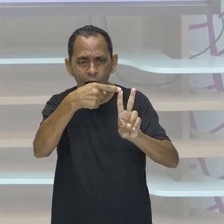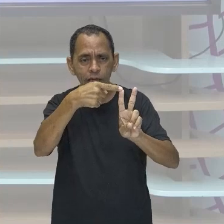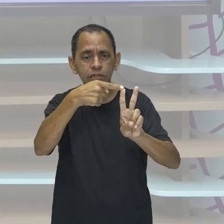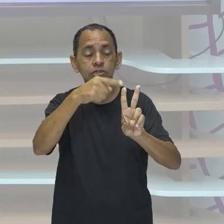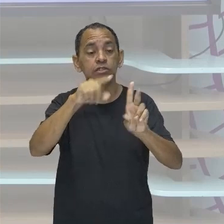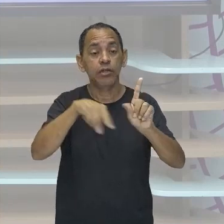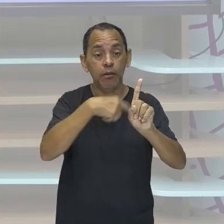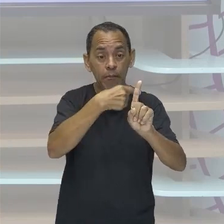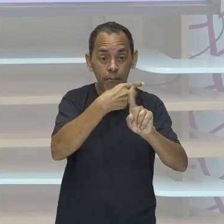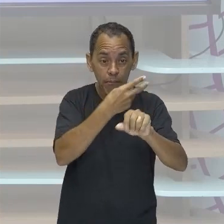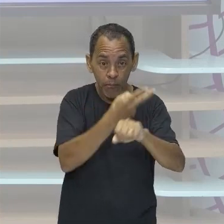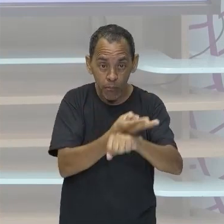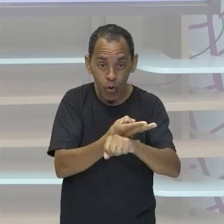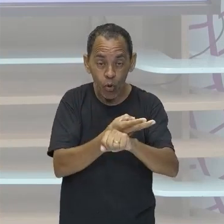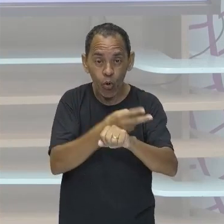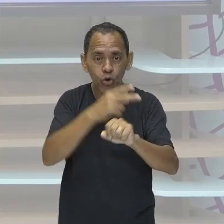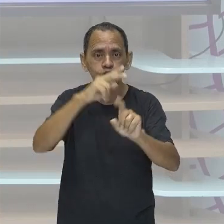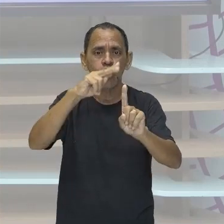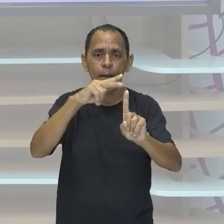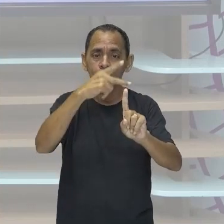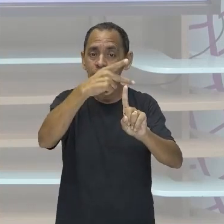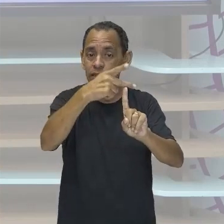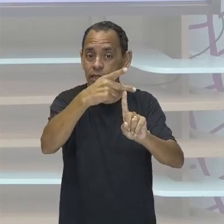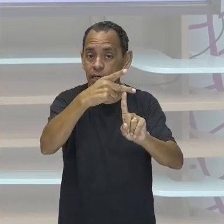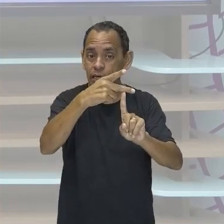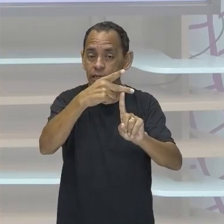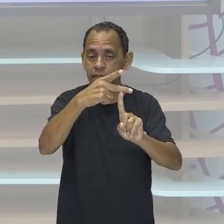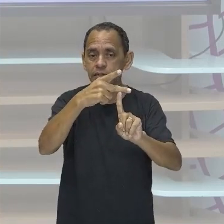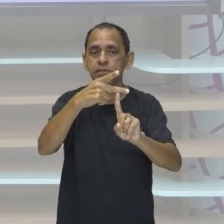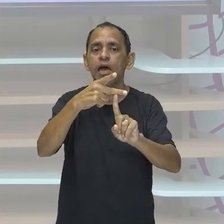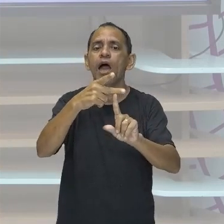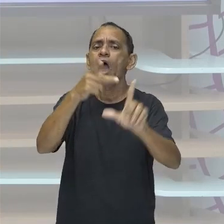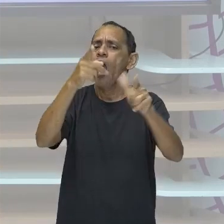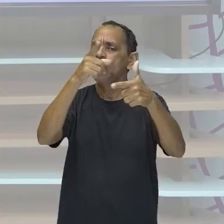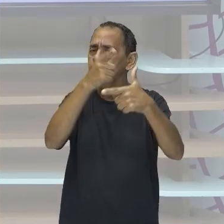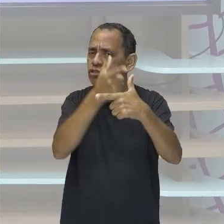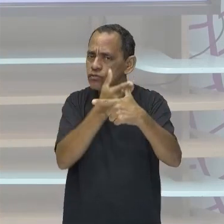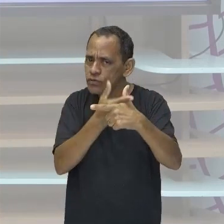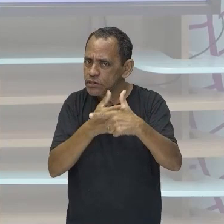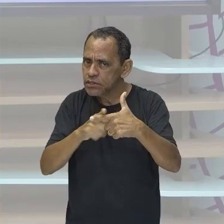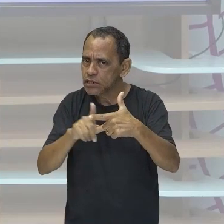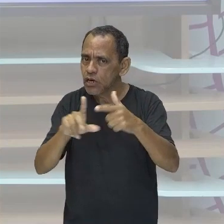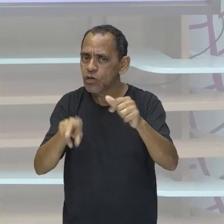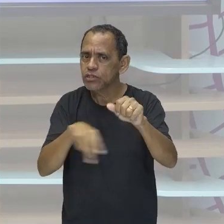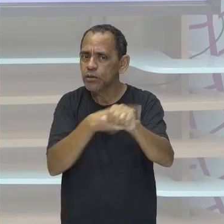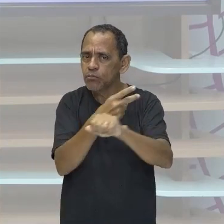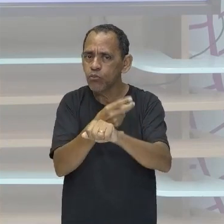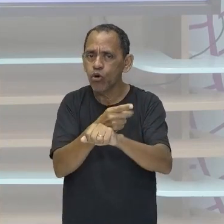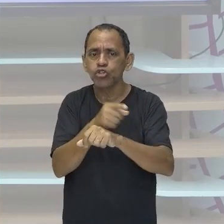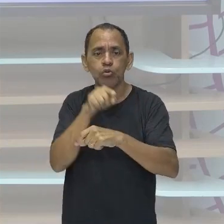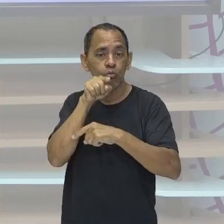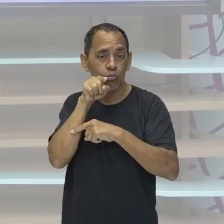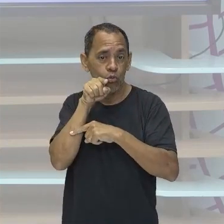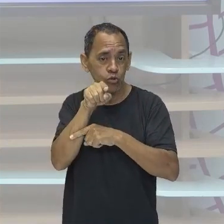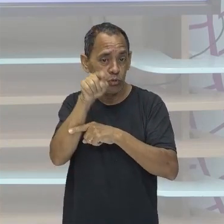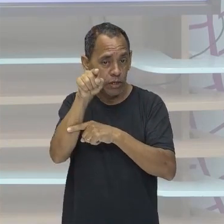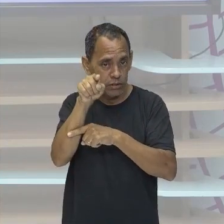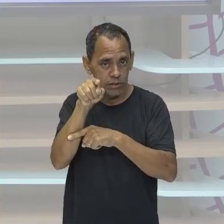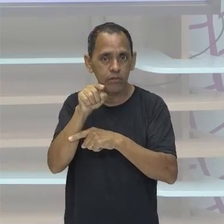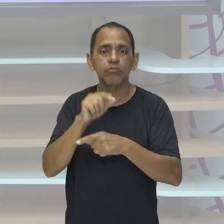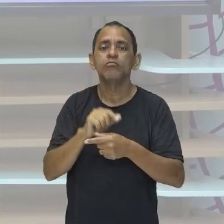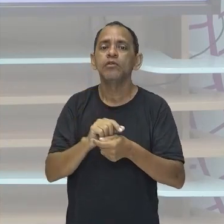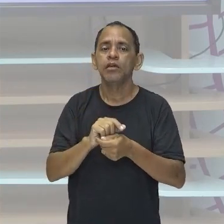potência, aí vem depois a divisão, depois a multiplicação, depois